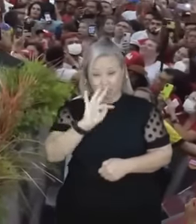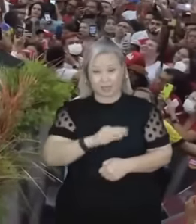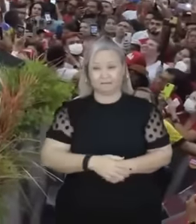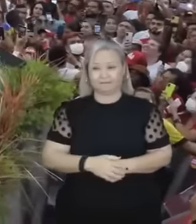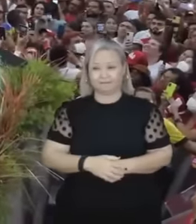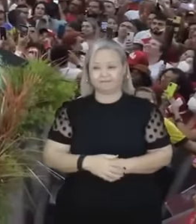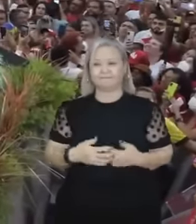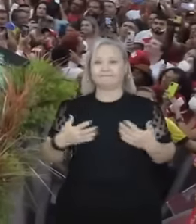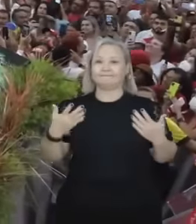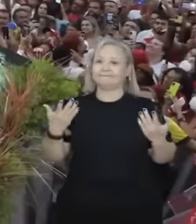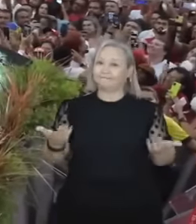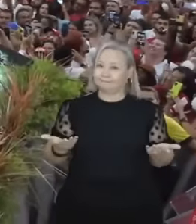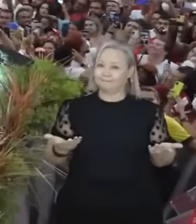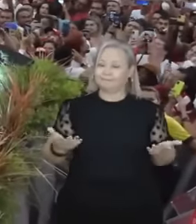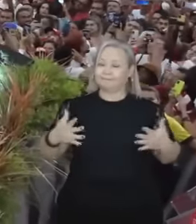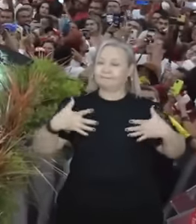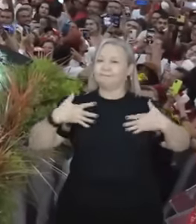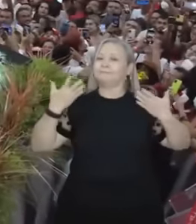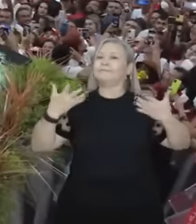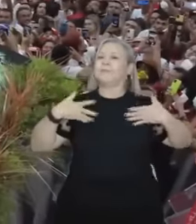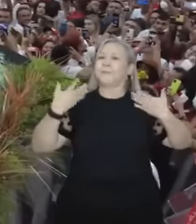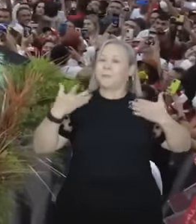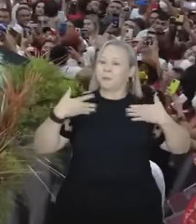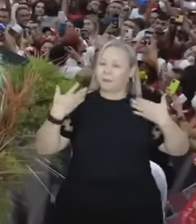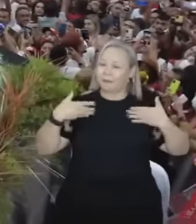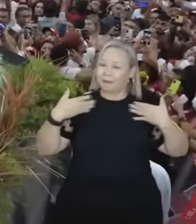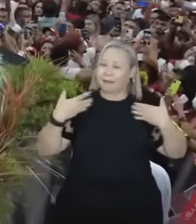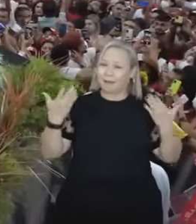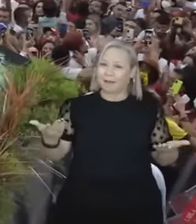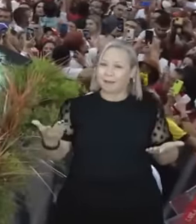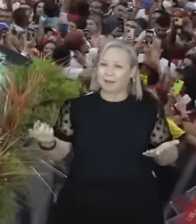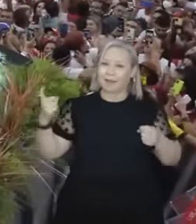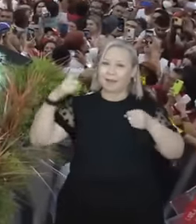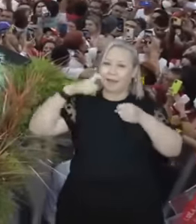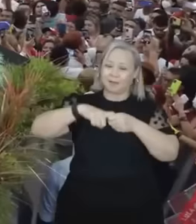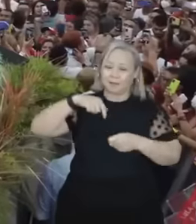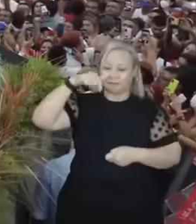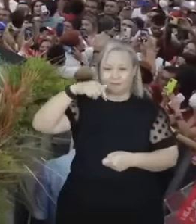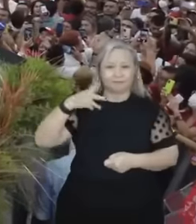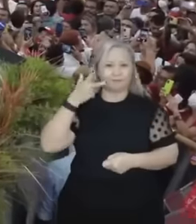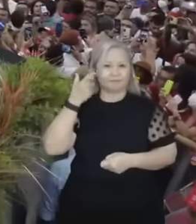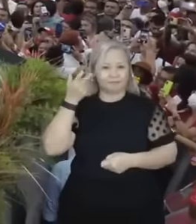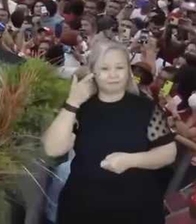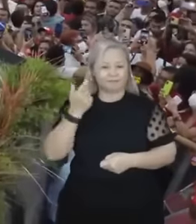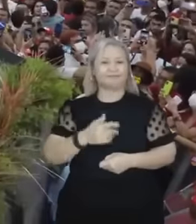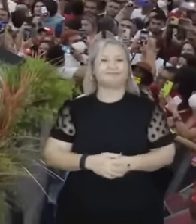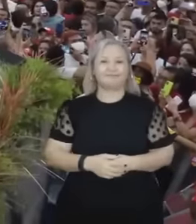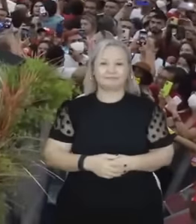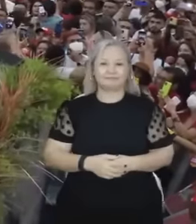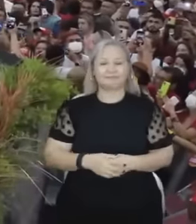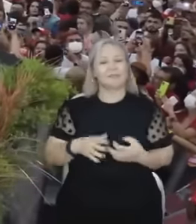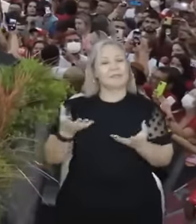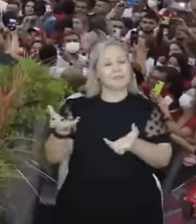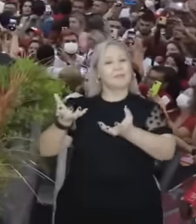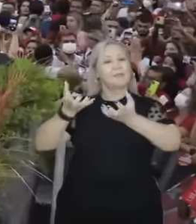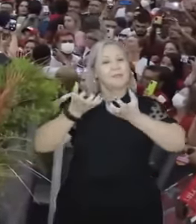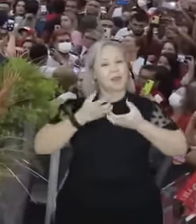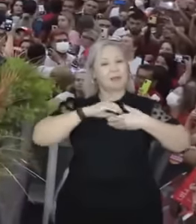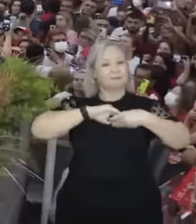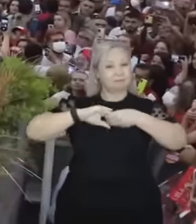alegria estar de volta ao Ceará. Eu queria cumprimentar o Eudoro, pai